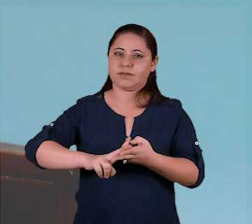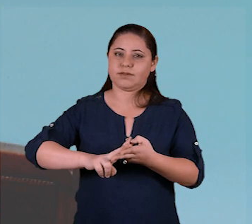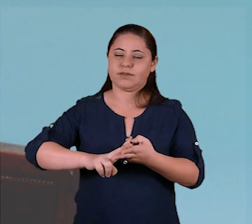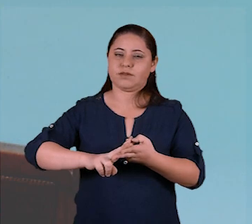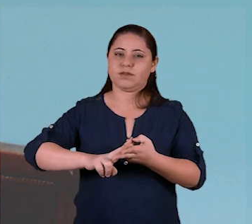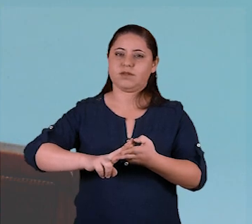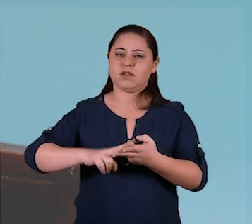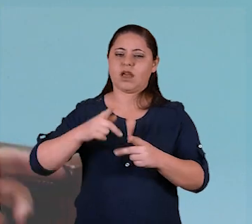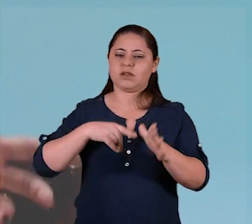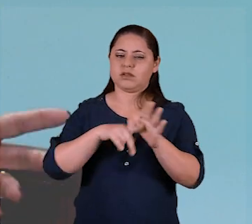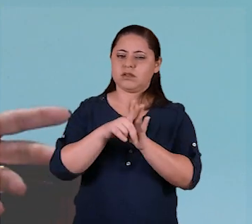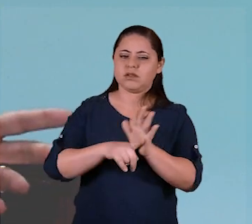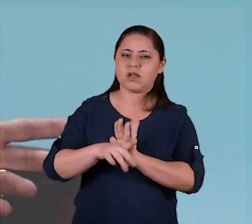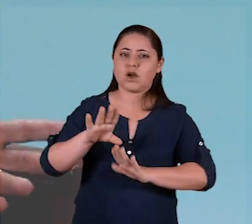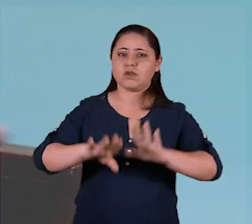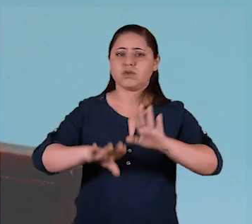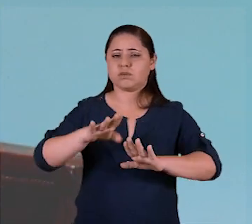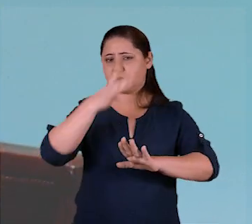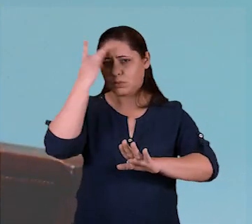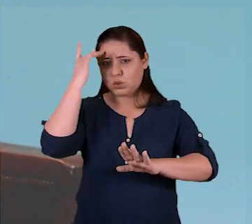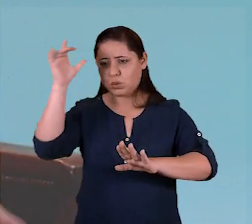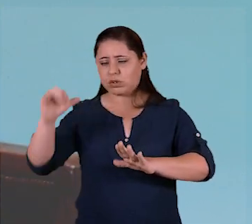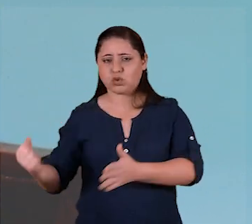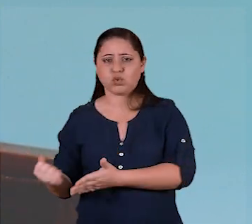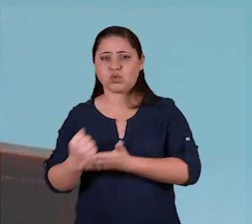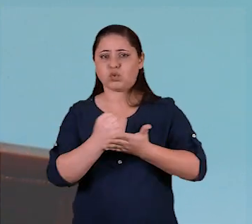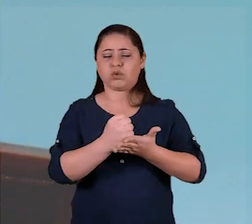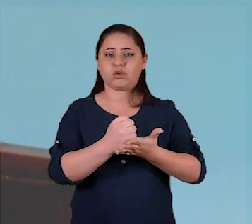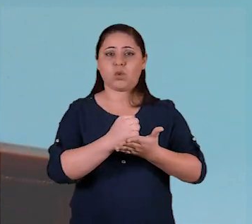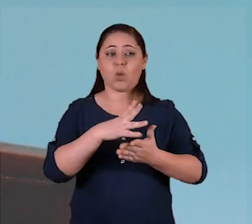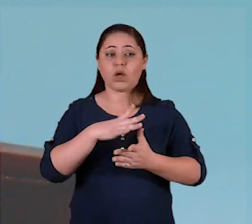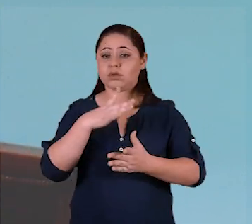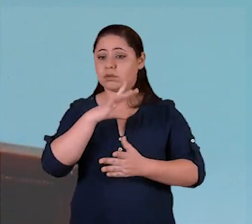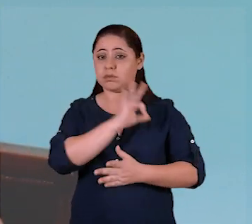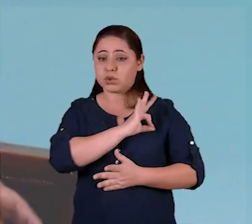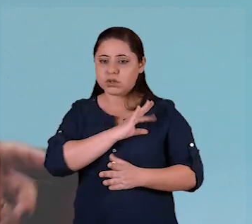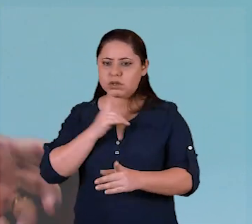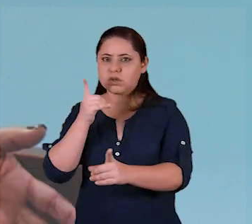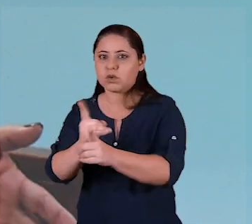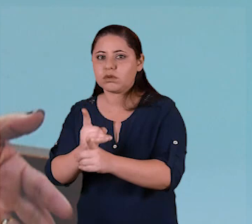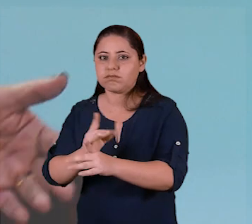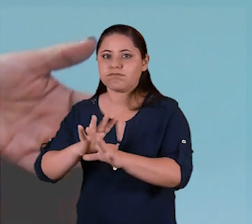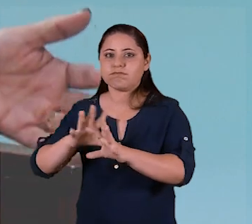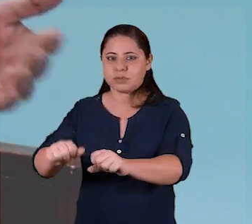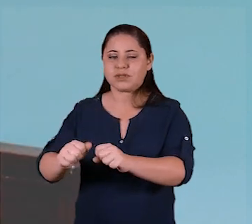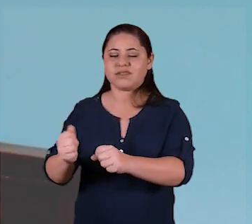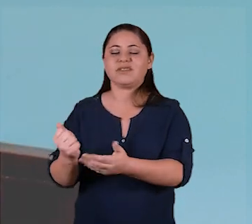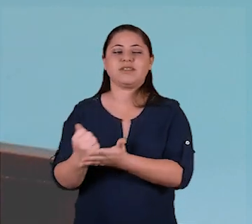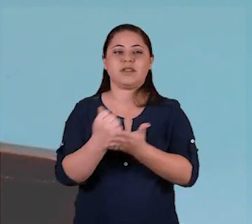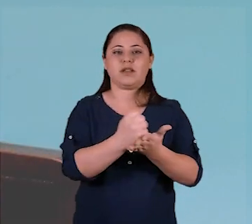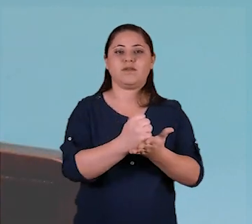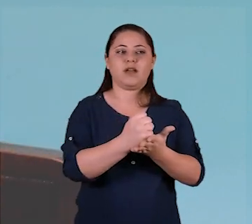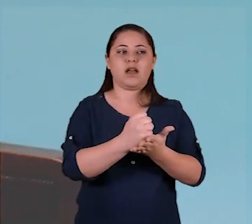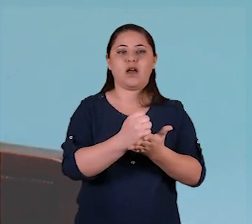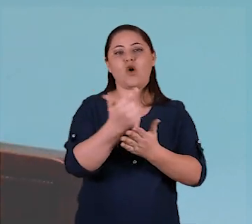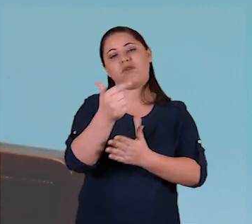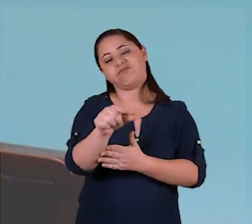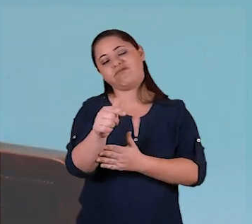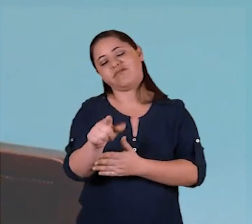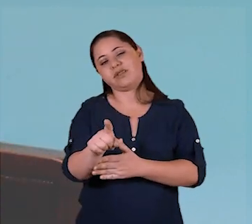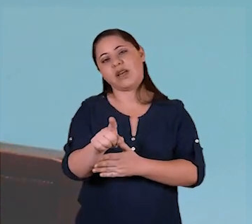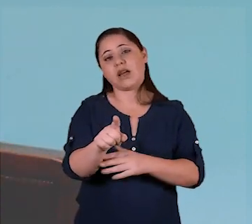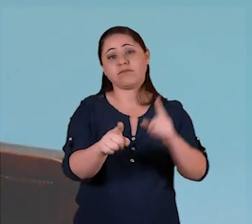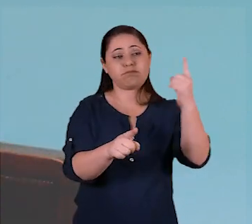essa análise da situação. Então, alguns autores são levados quando são localizados, outros a vítima vai sozinha